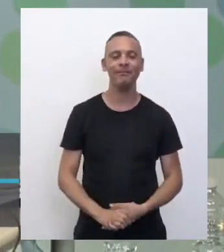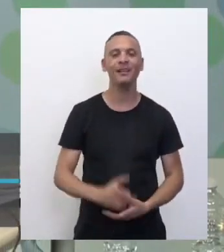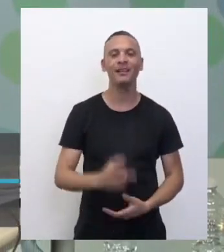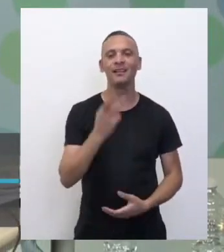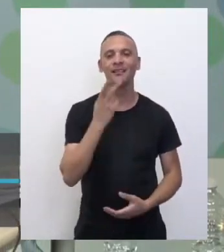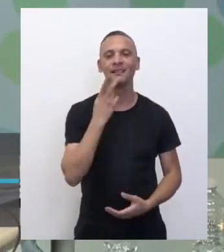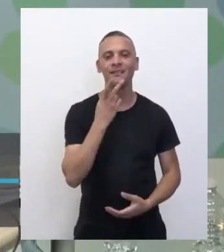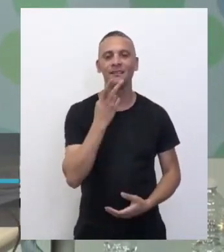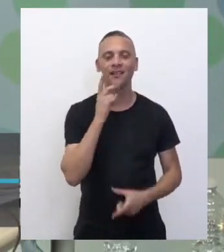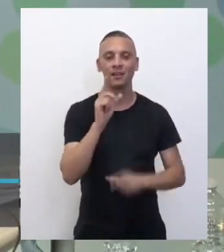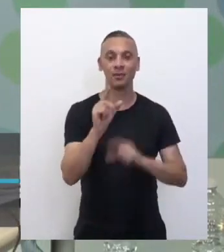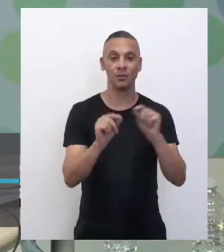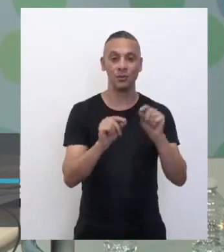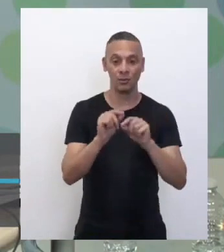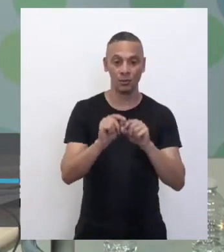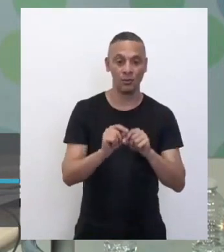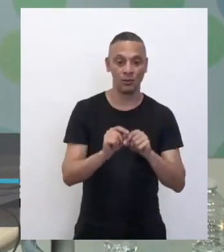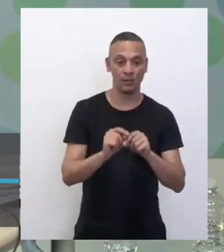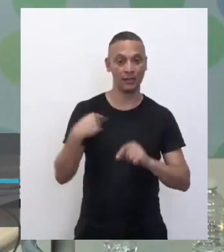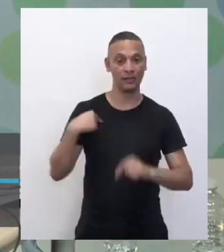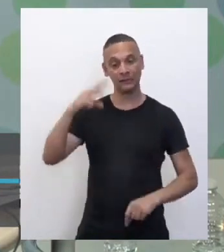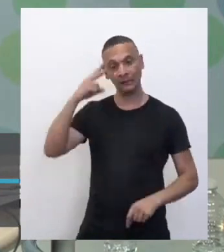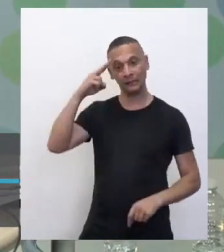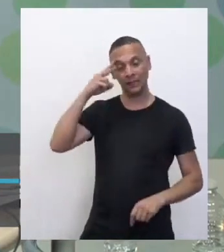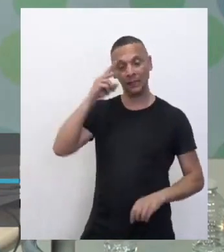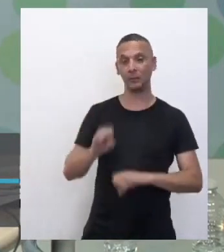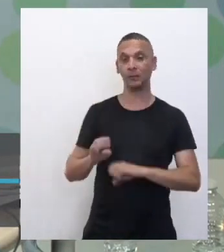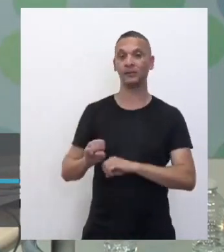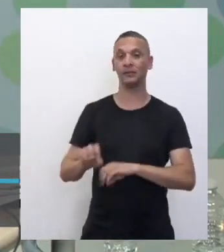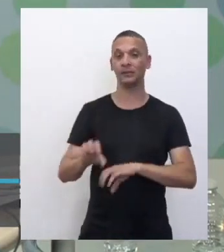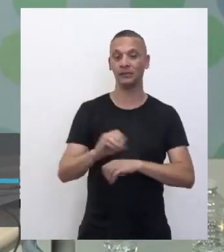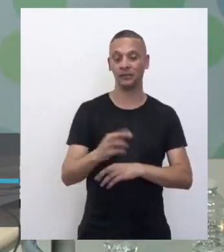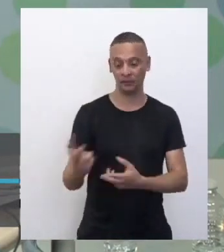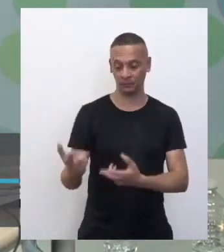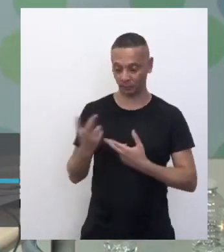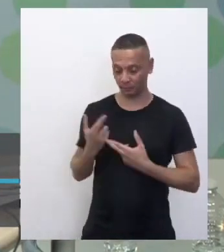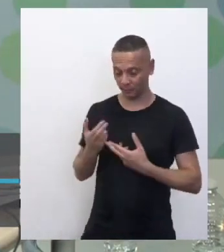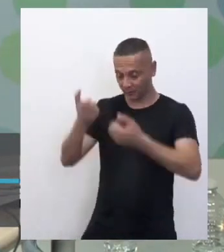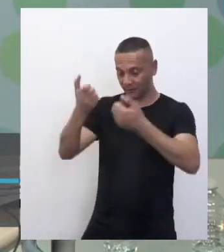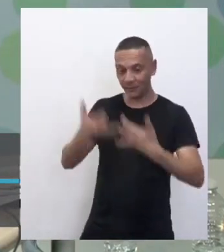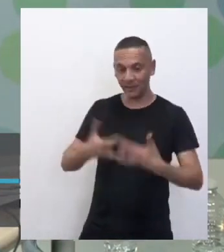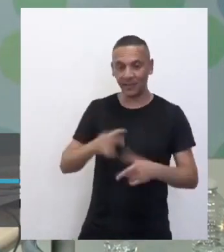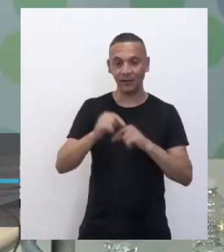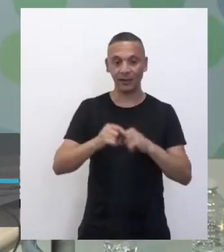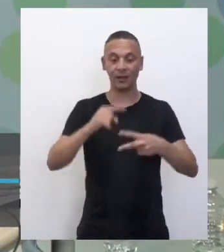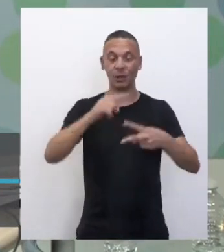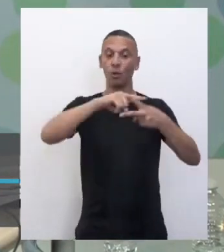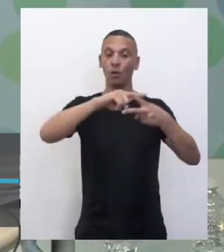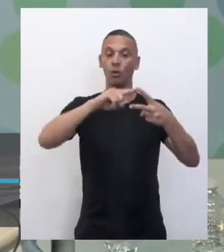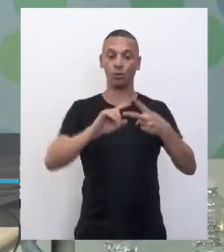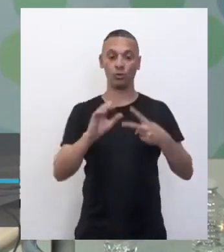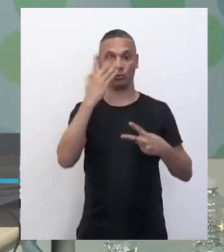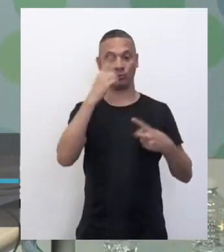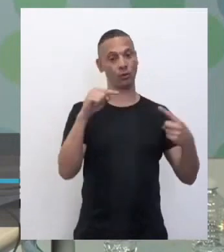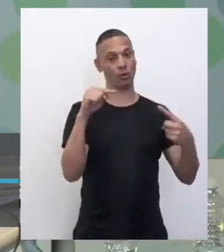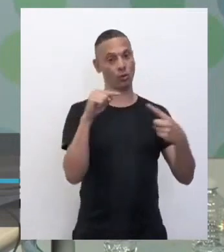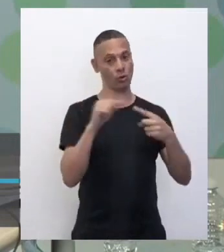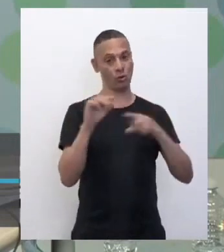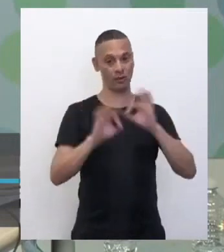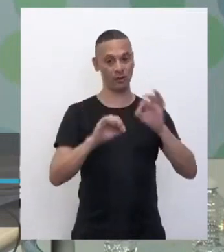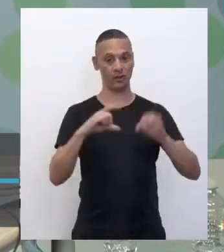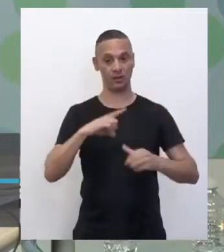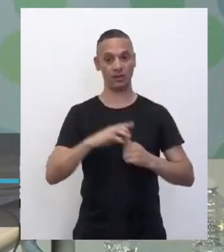Nós temos aqui, pelo que me lembro dos ensinamentos que recebi, essas duas situações são semelhantes.